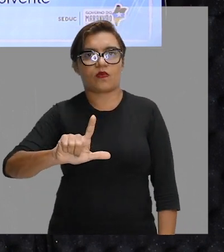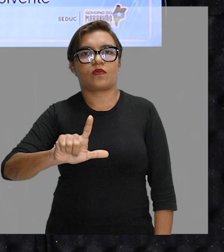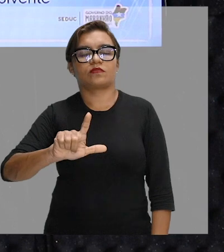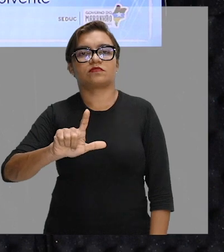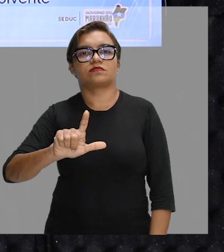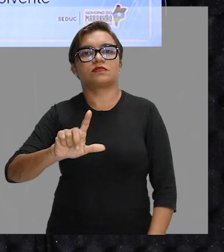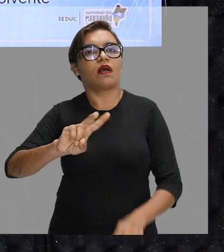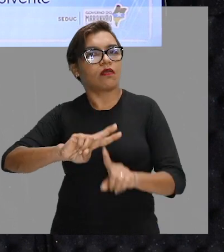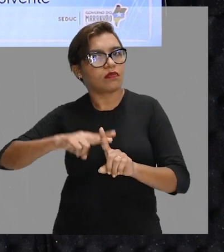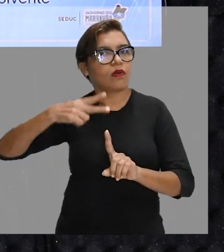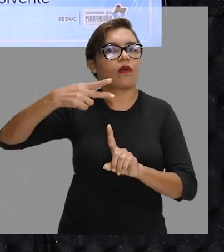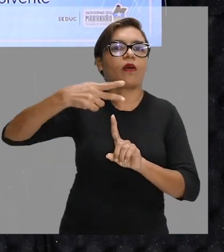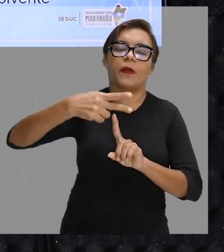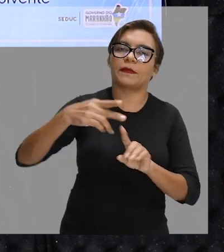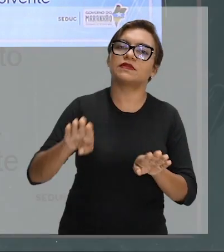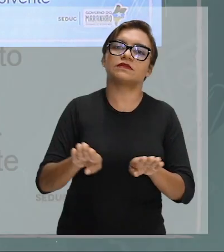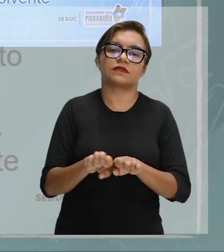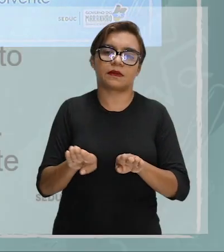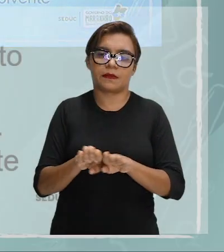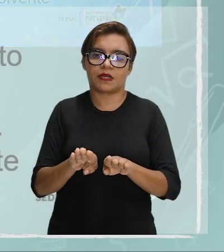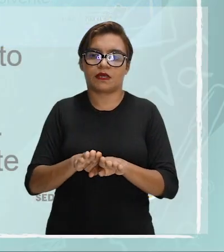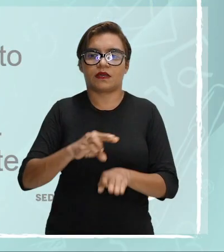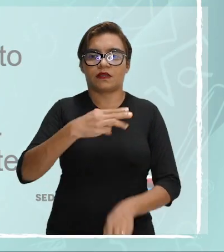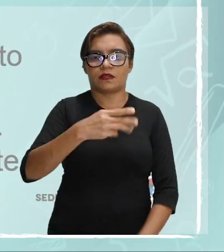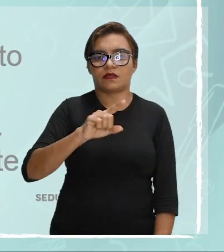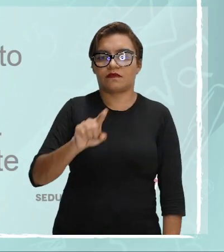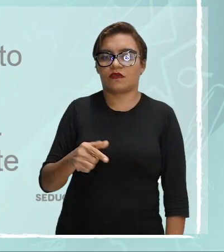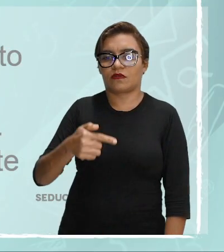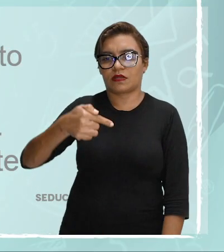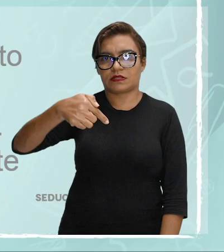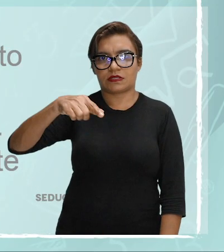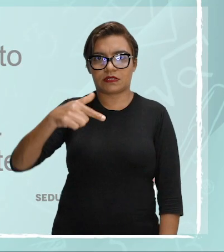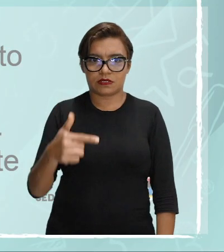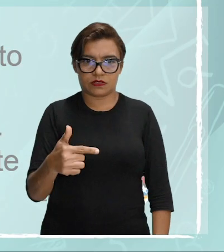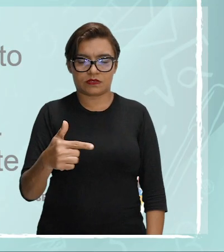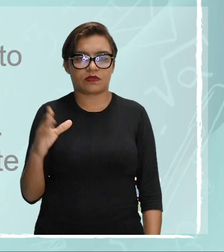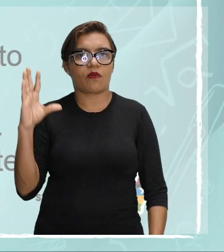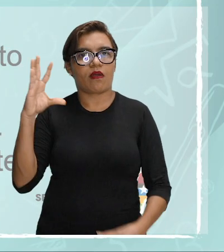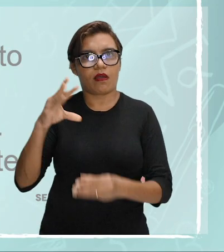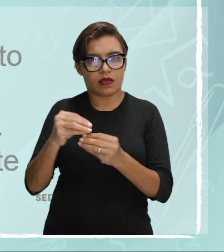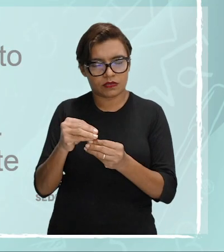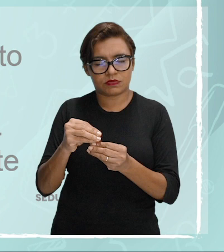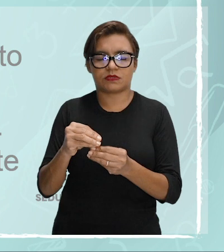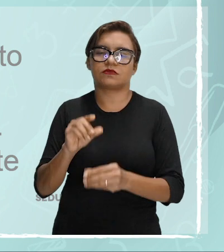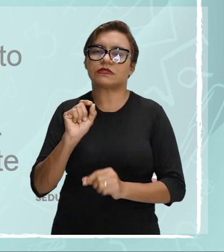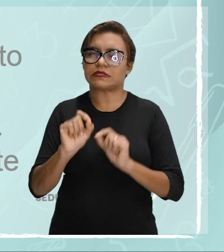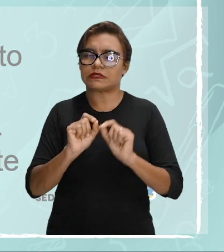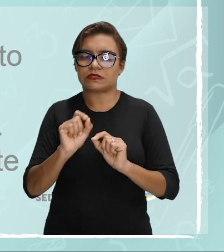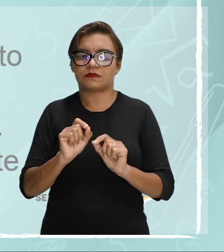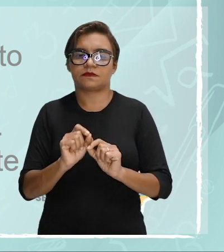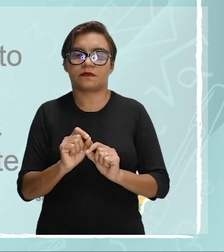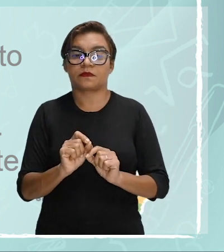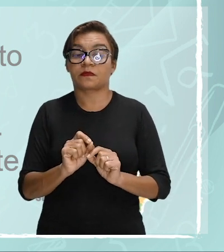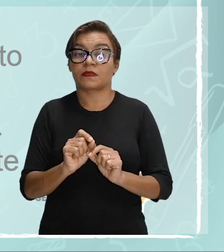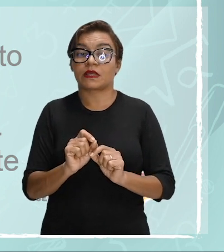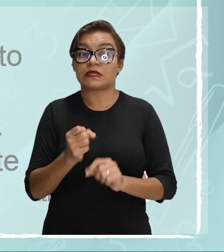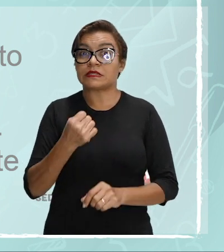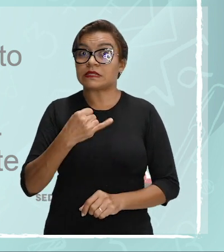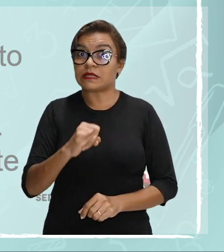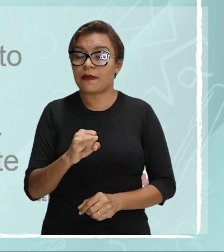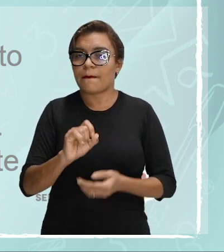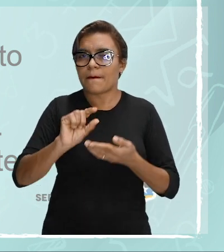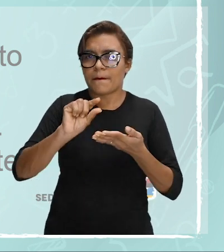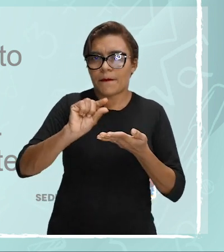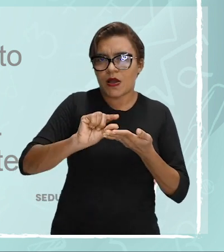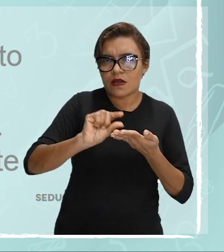dobrado, 3,72. Então, resumindo, ó, Quanto maior o número de partículas, né, quanto